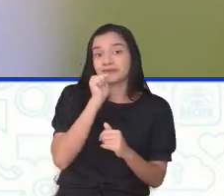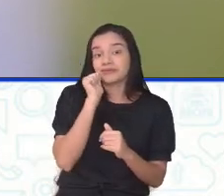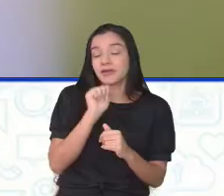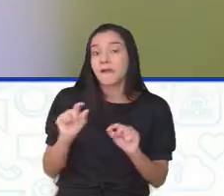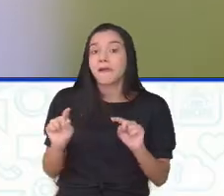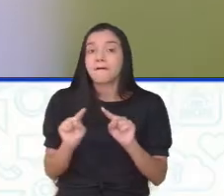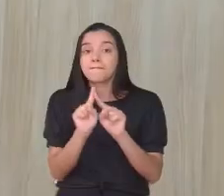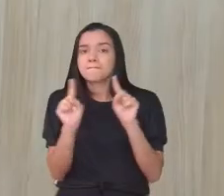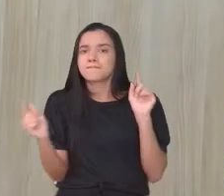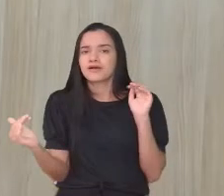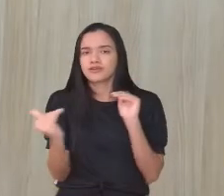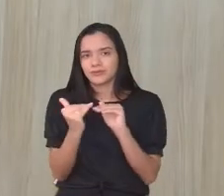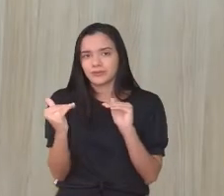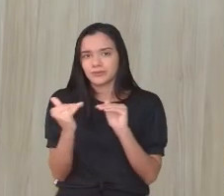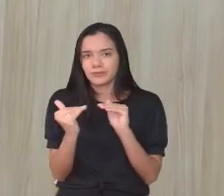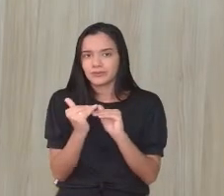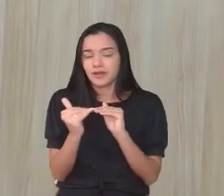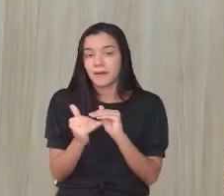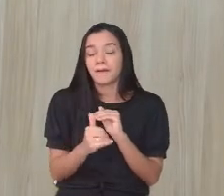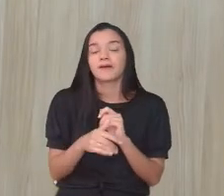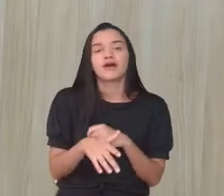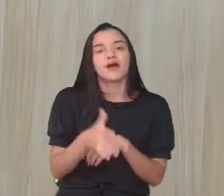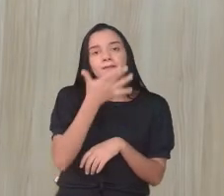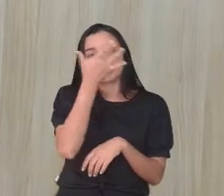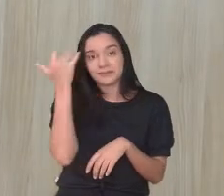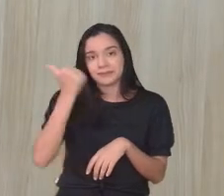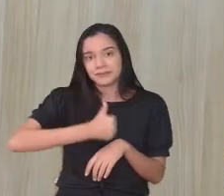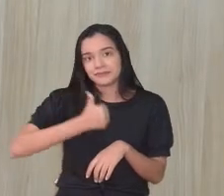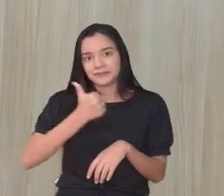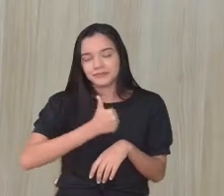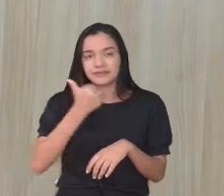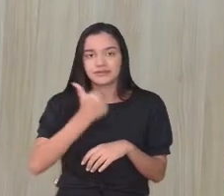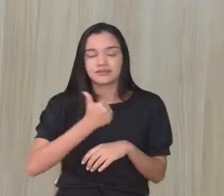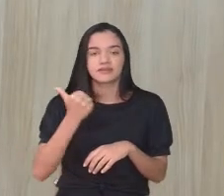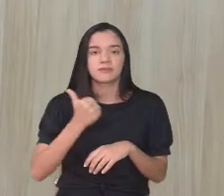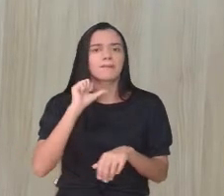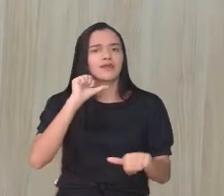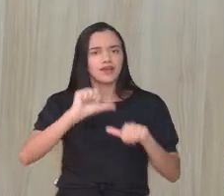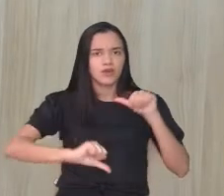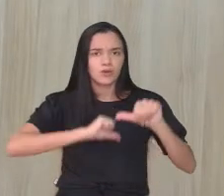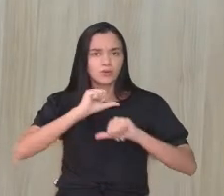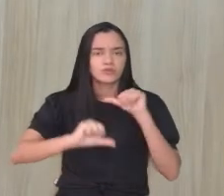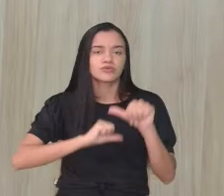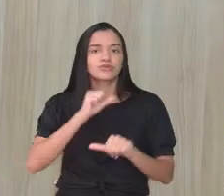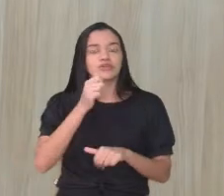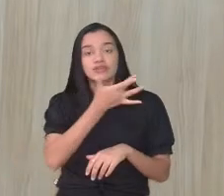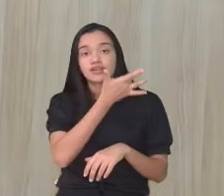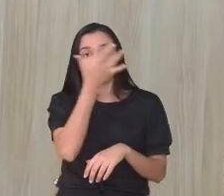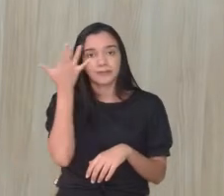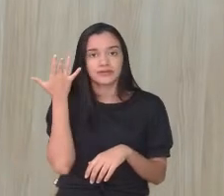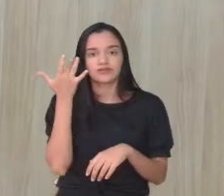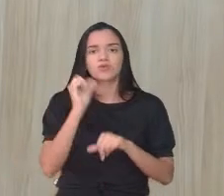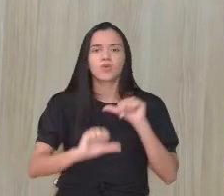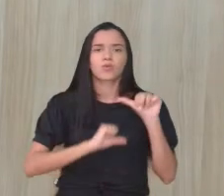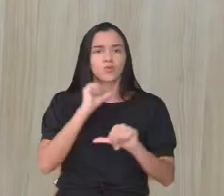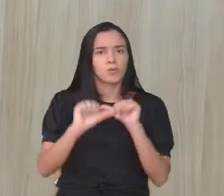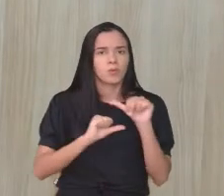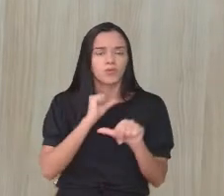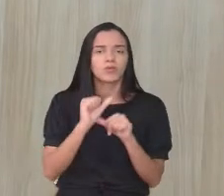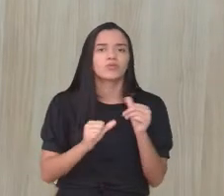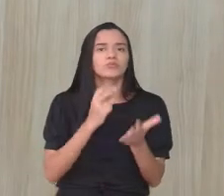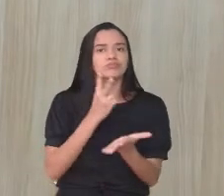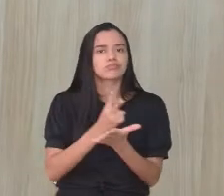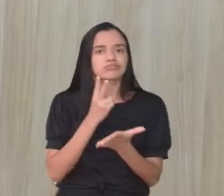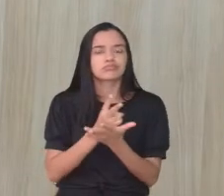ele é compatível com a primeira pessoa. Então, a gente tem aí as mudanças de pessoas que mudam consequentemente